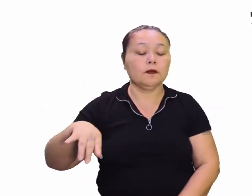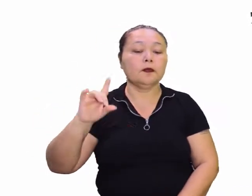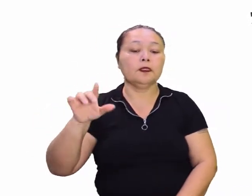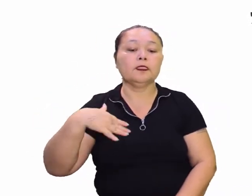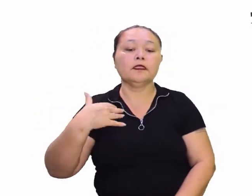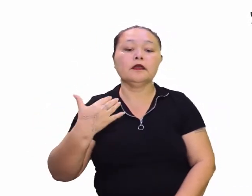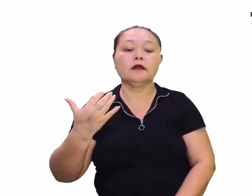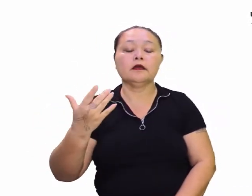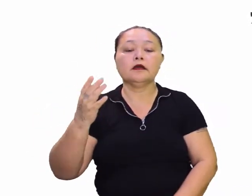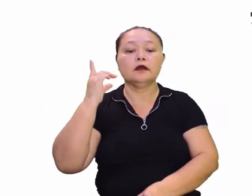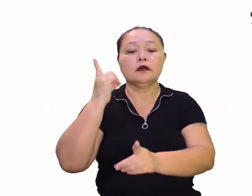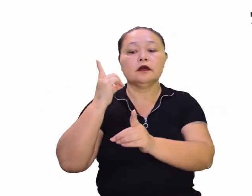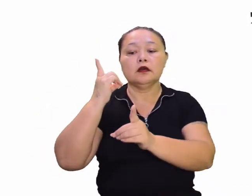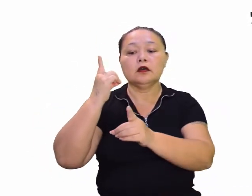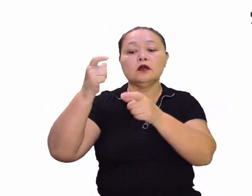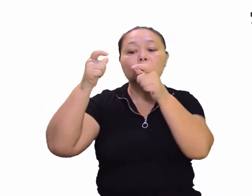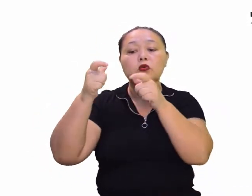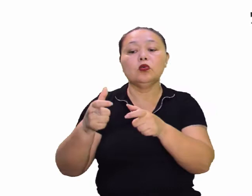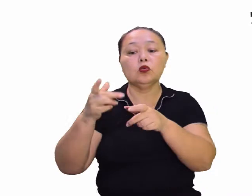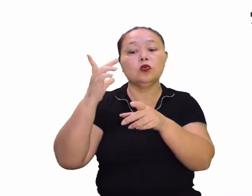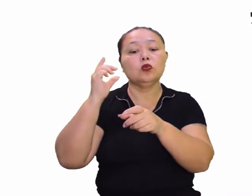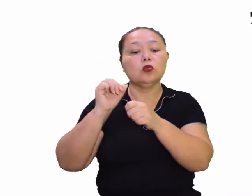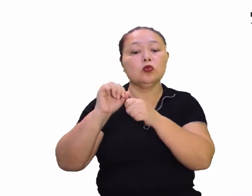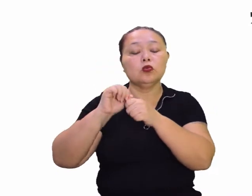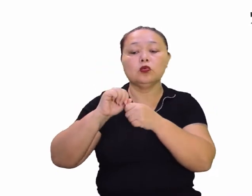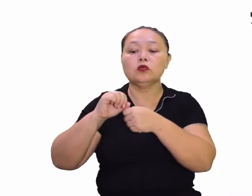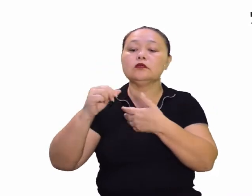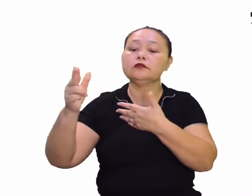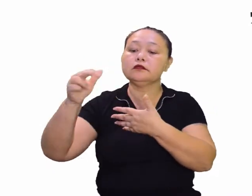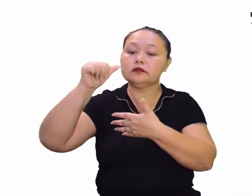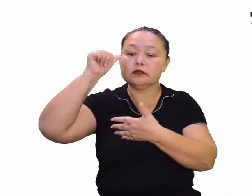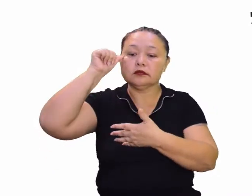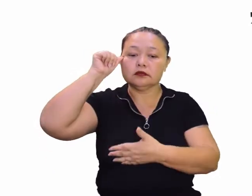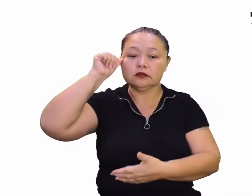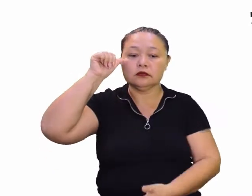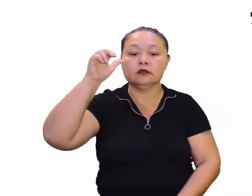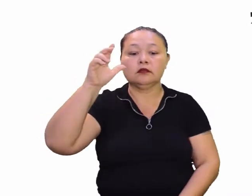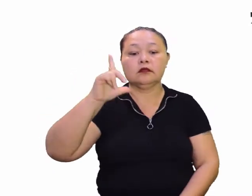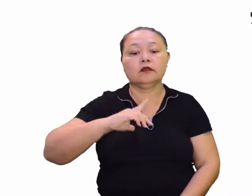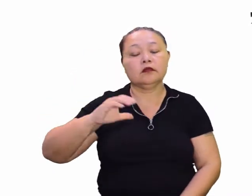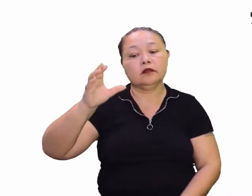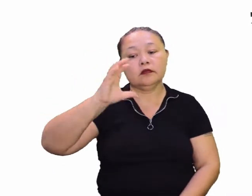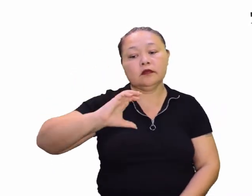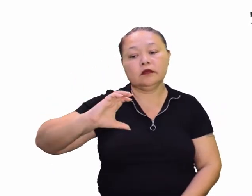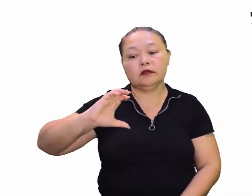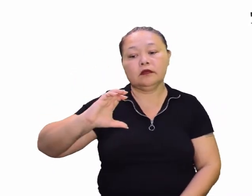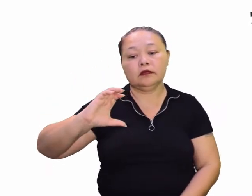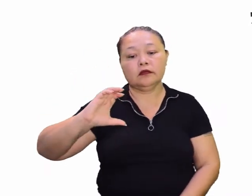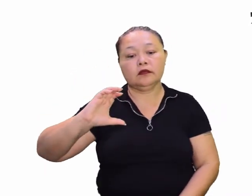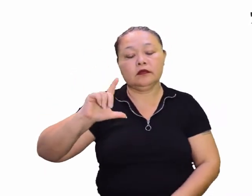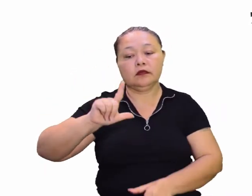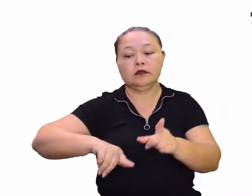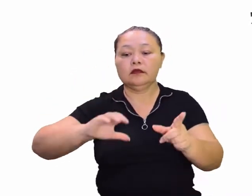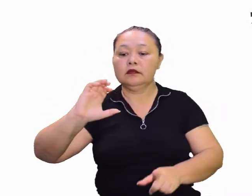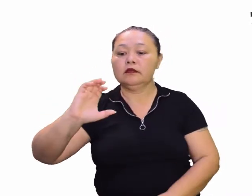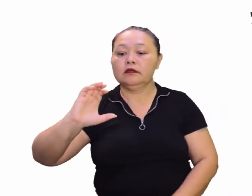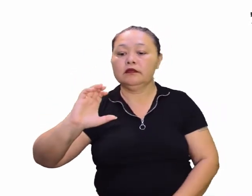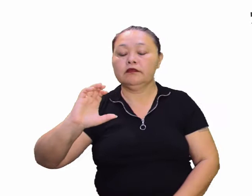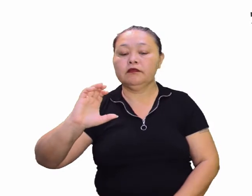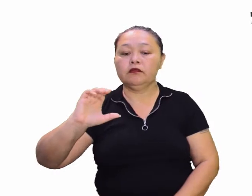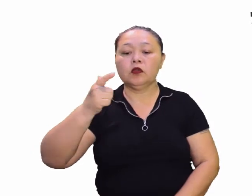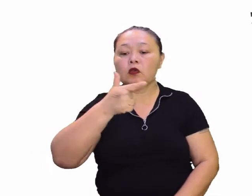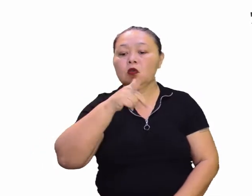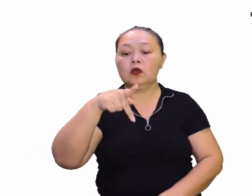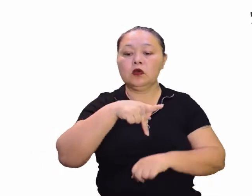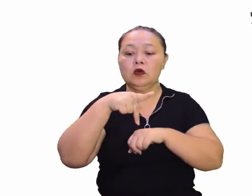está localizada no continente asiático. Depois tem a letra C, Rogério. O que é a letra C aí? Também,